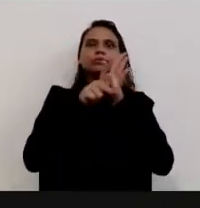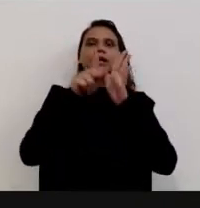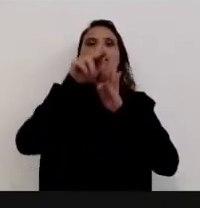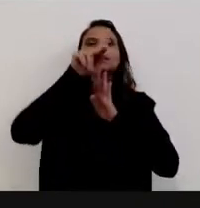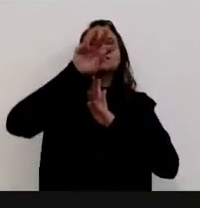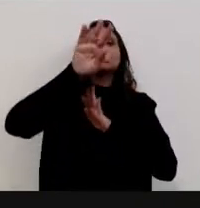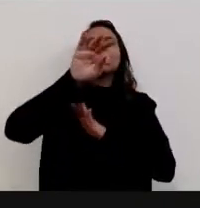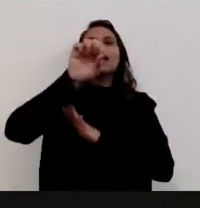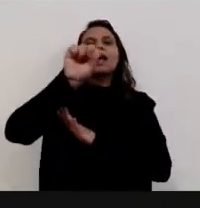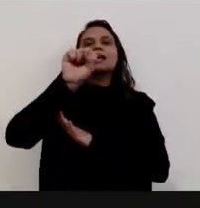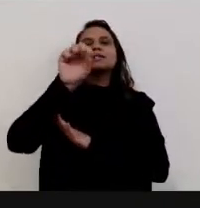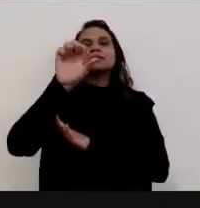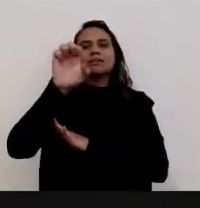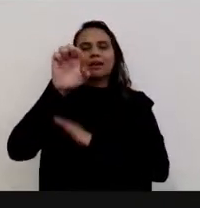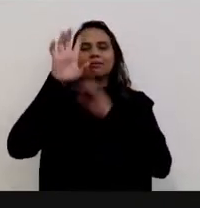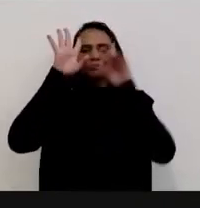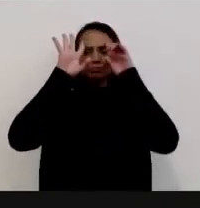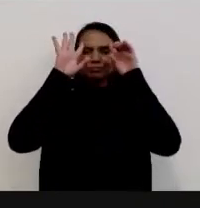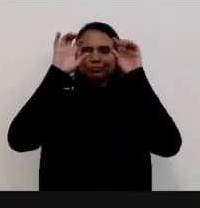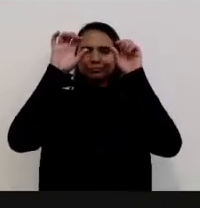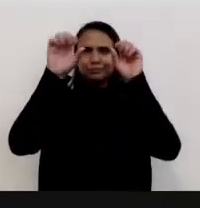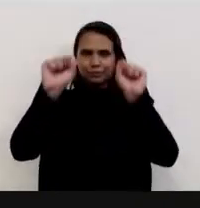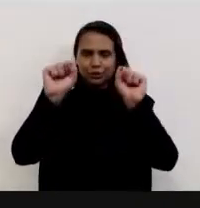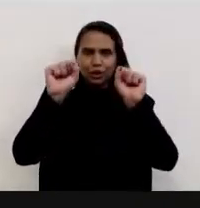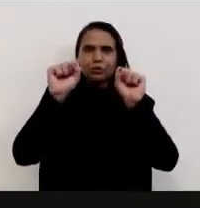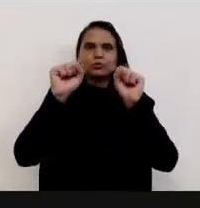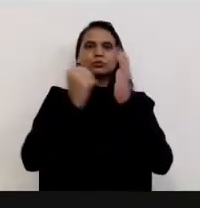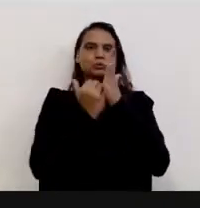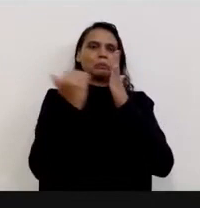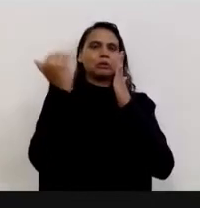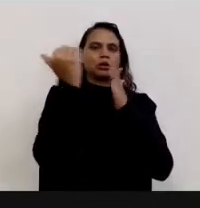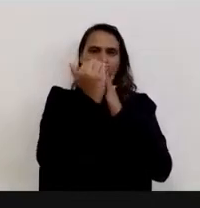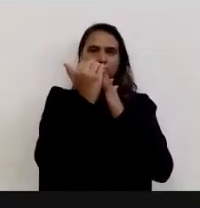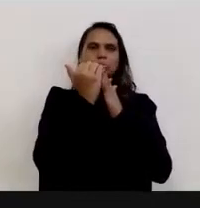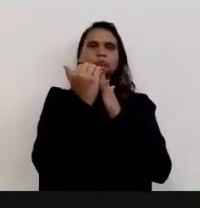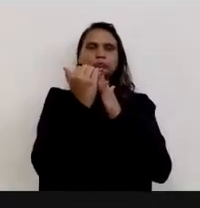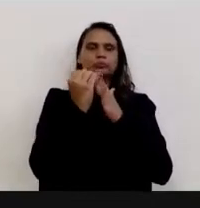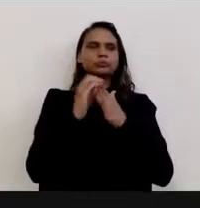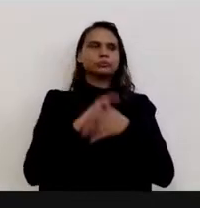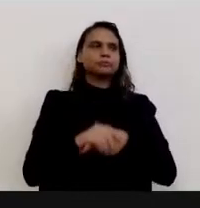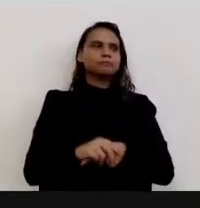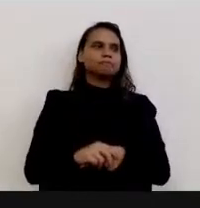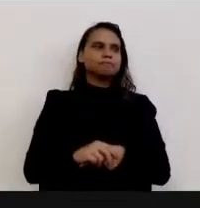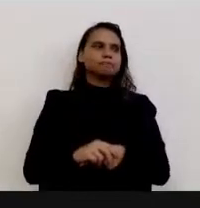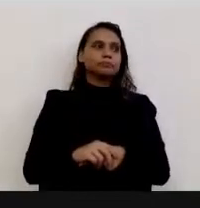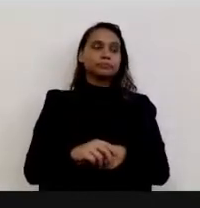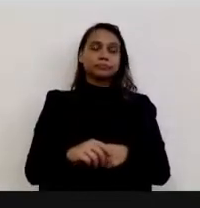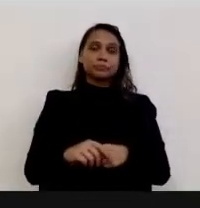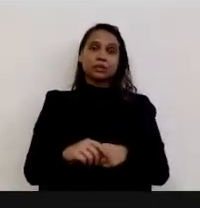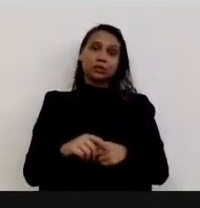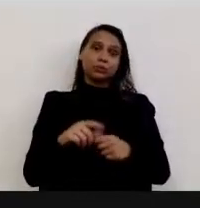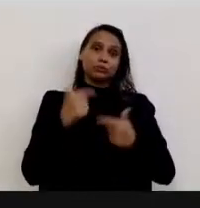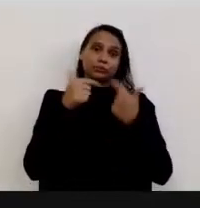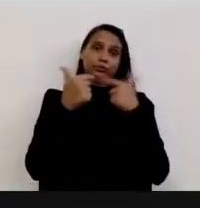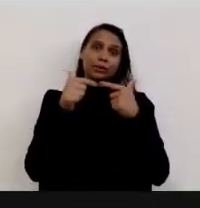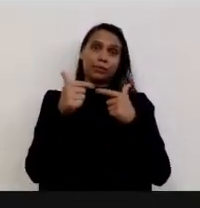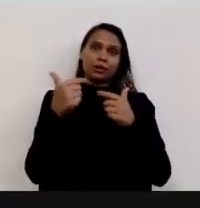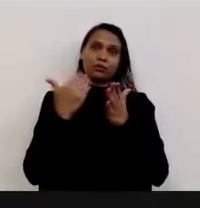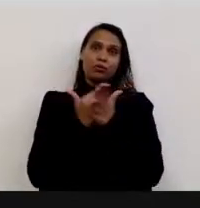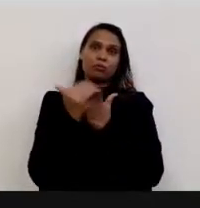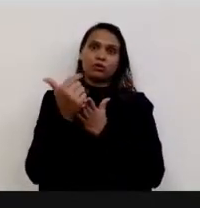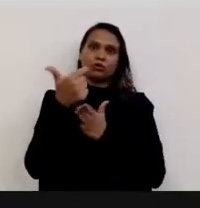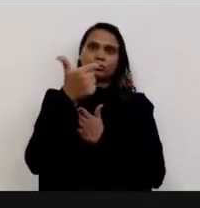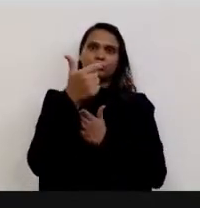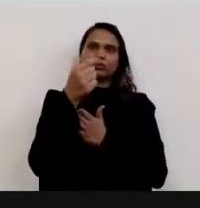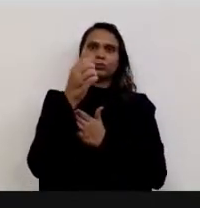e organizados em um data warehouse, né, pela nossa equipe, em um armazém de dados. Já é um trabalho que vem desde 2015 e isso também facilitou,